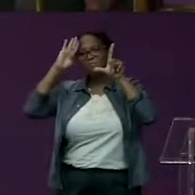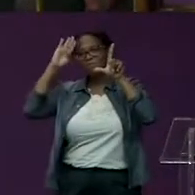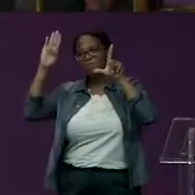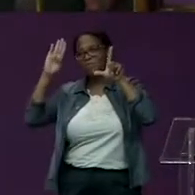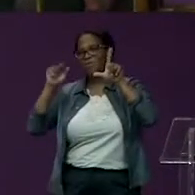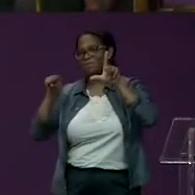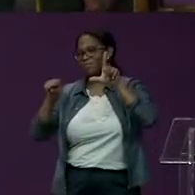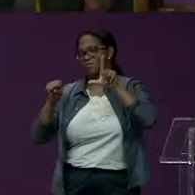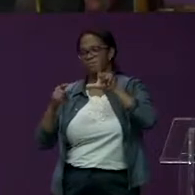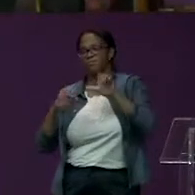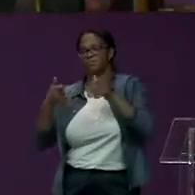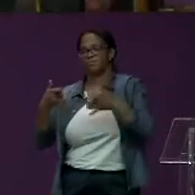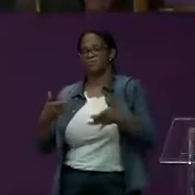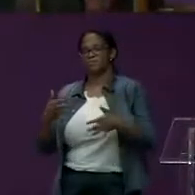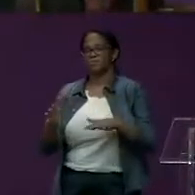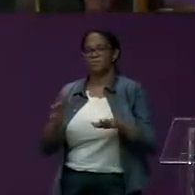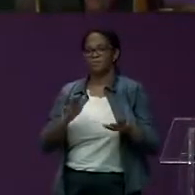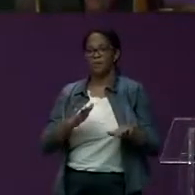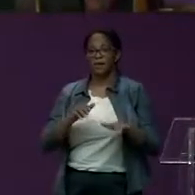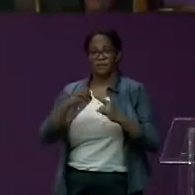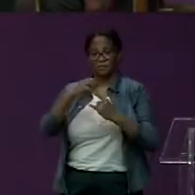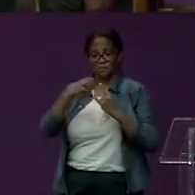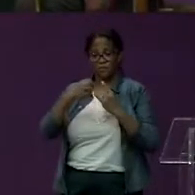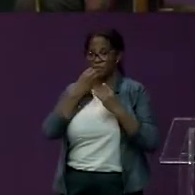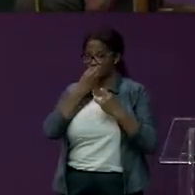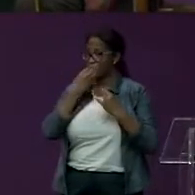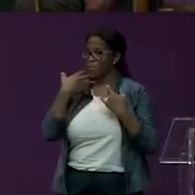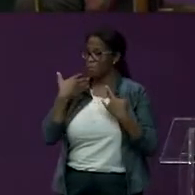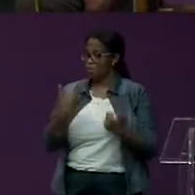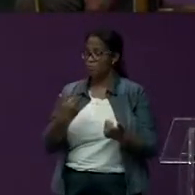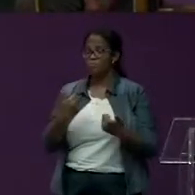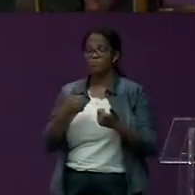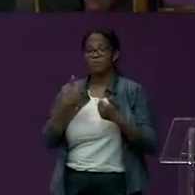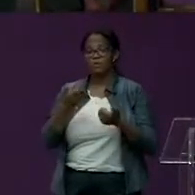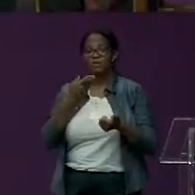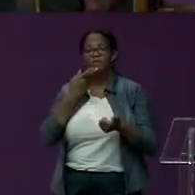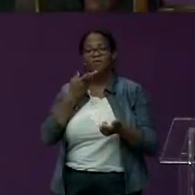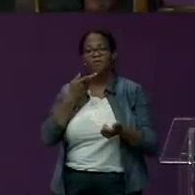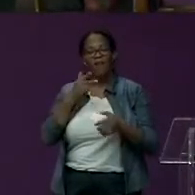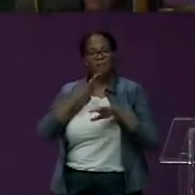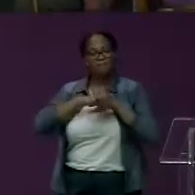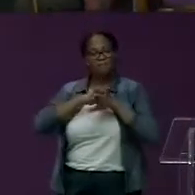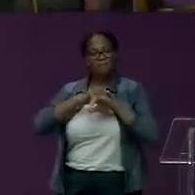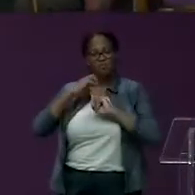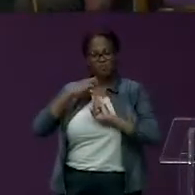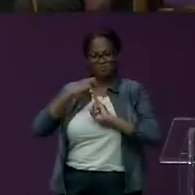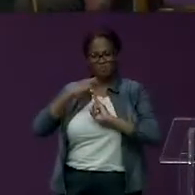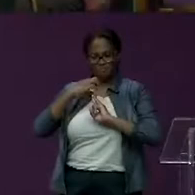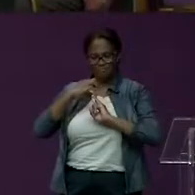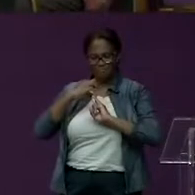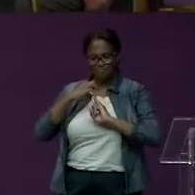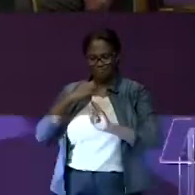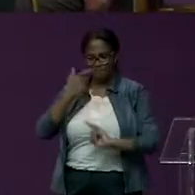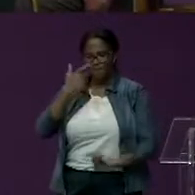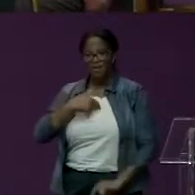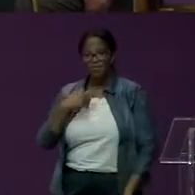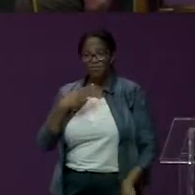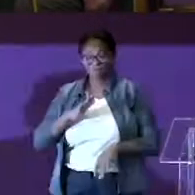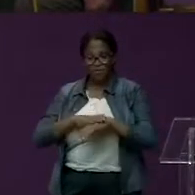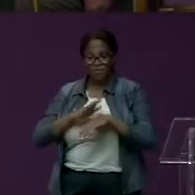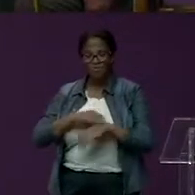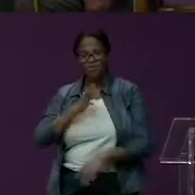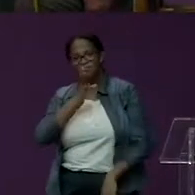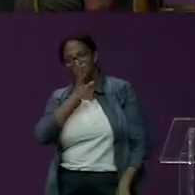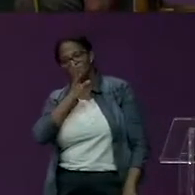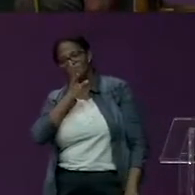dizer, a Fiocruz é bom quando, além de nós falarmos pela nossa instituição, nós assistirmos também,